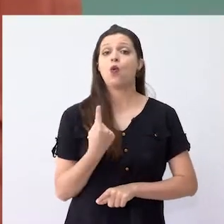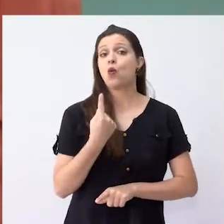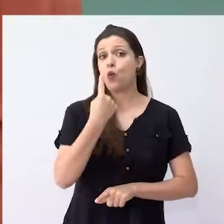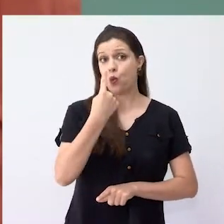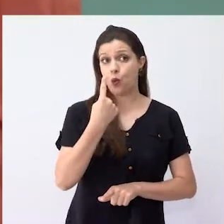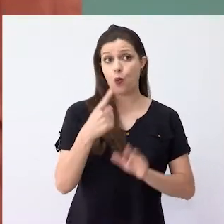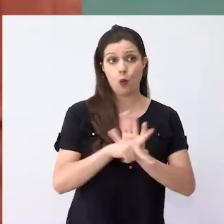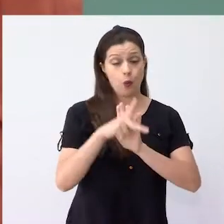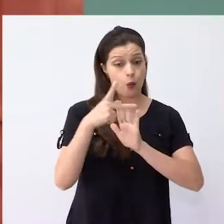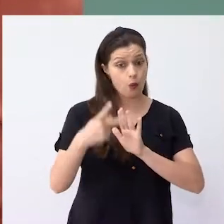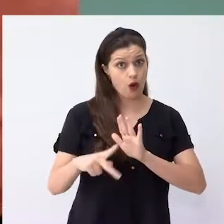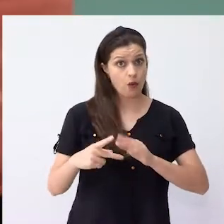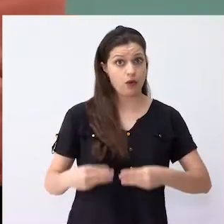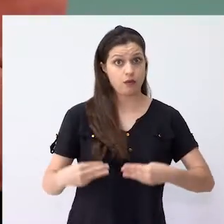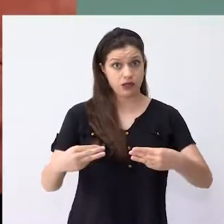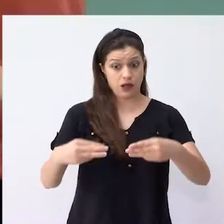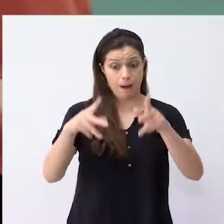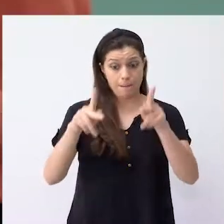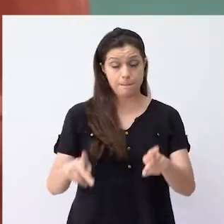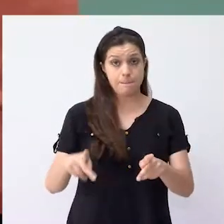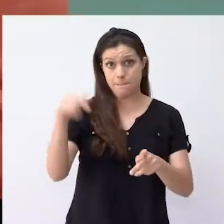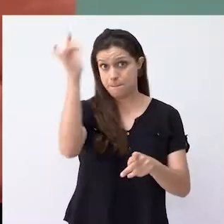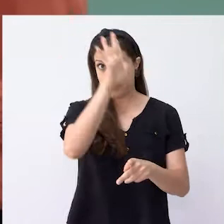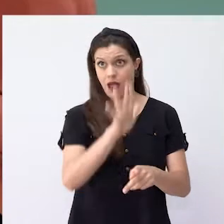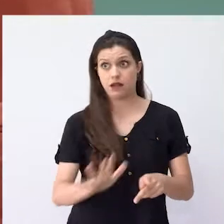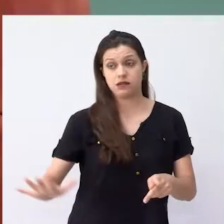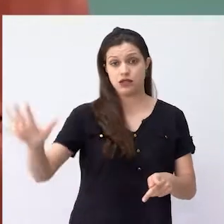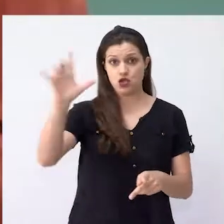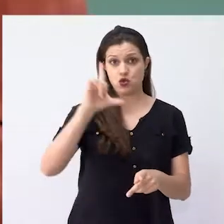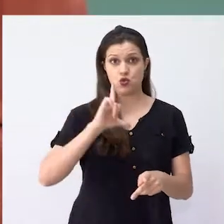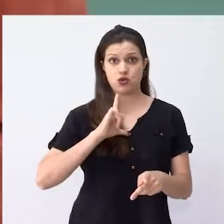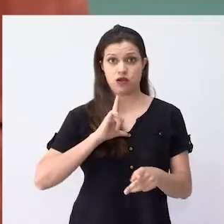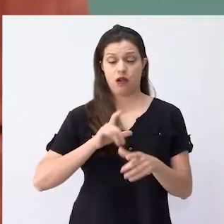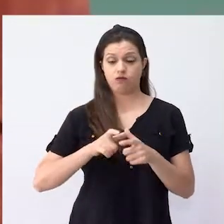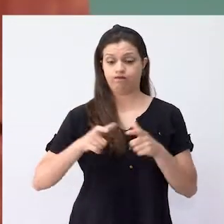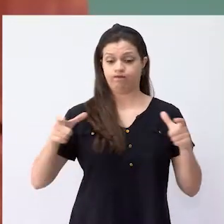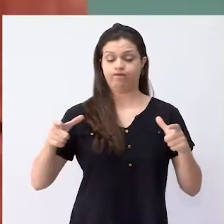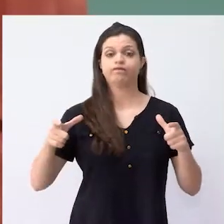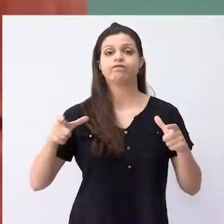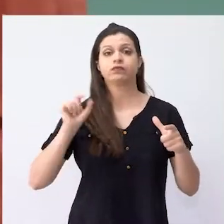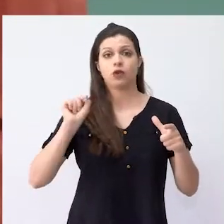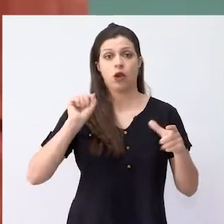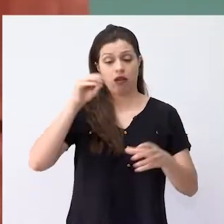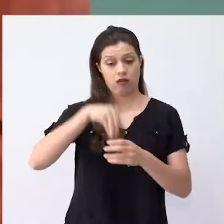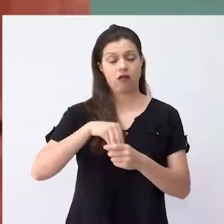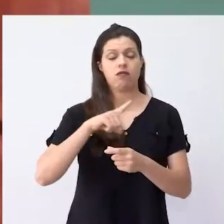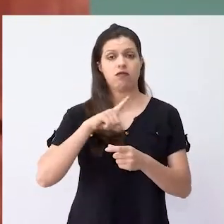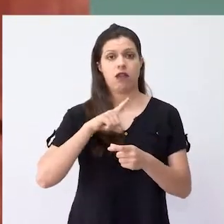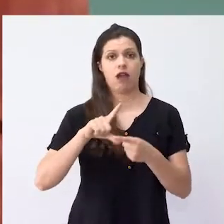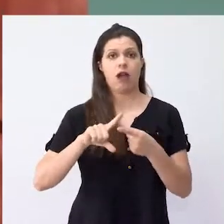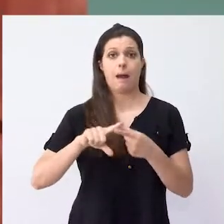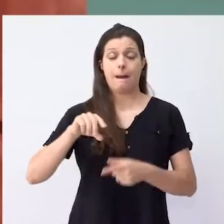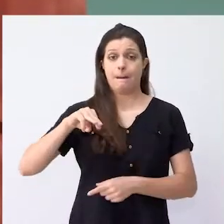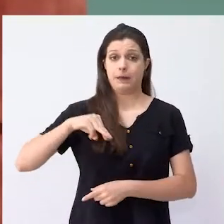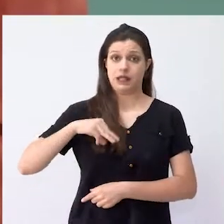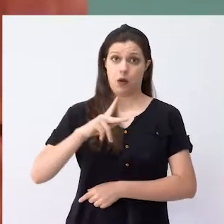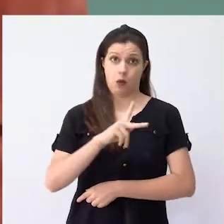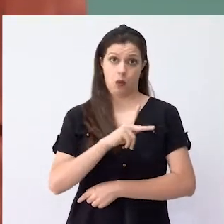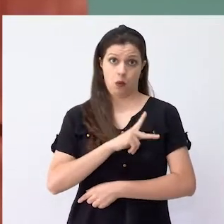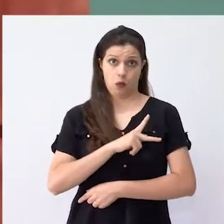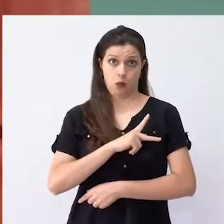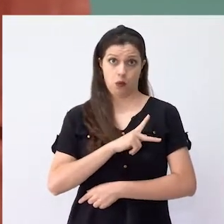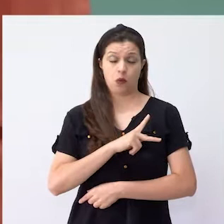está alocado numa grande denominação, que é o Ministério Público da União, e divide junto com o